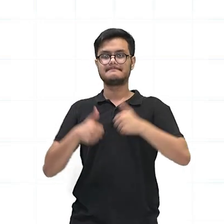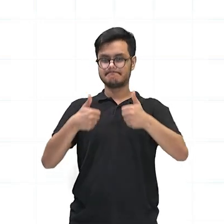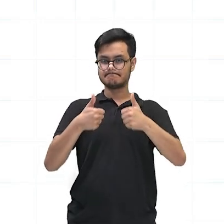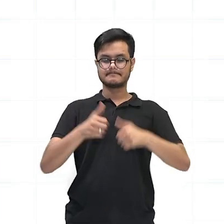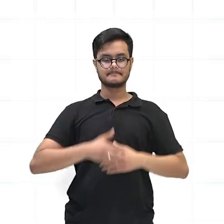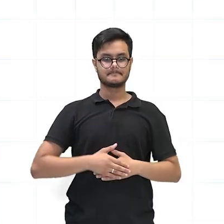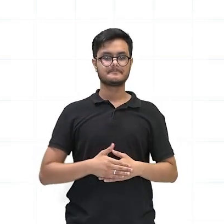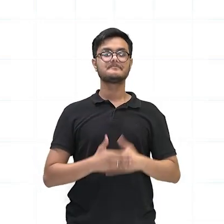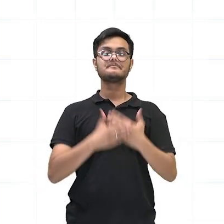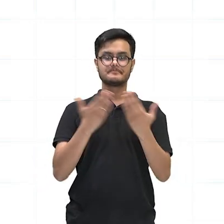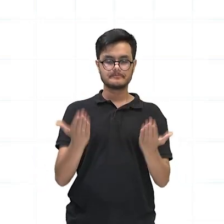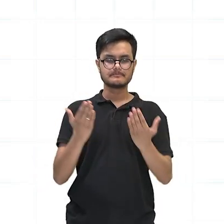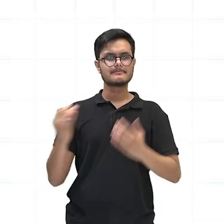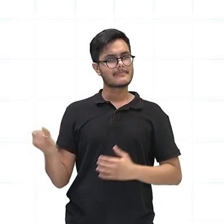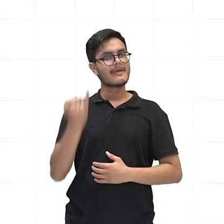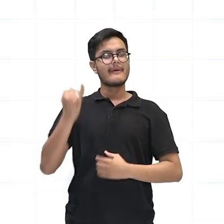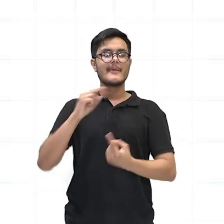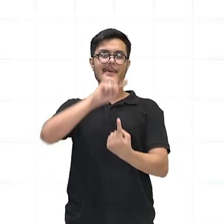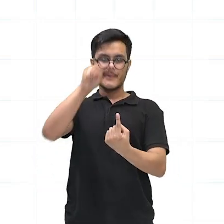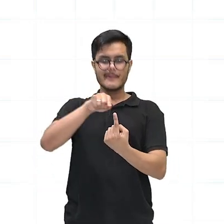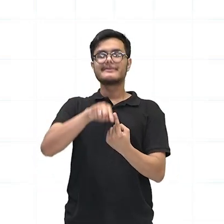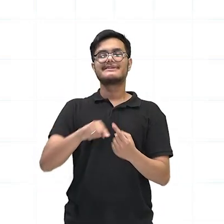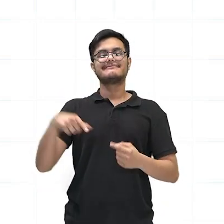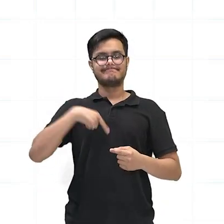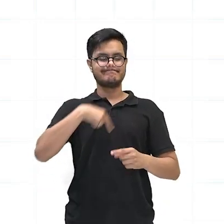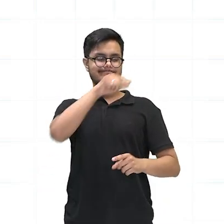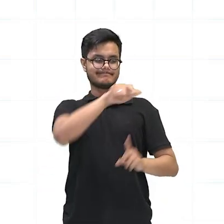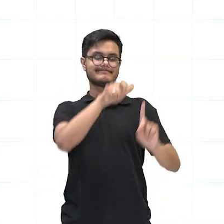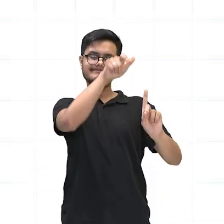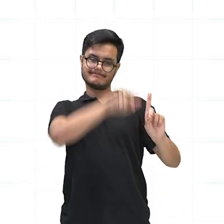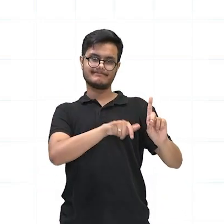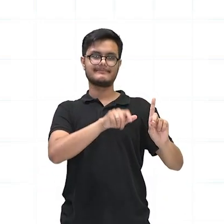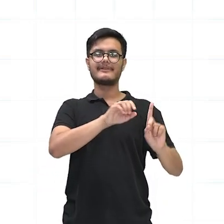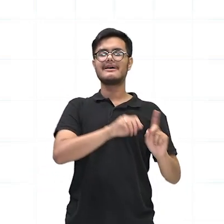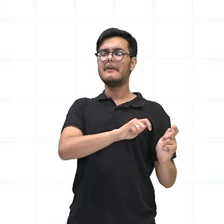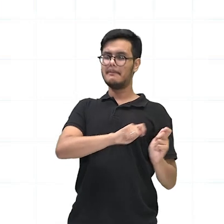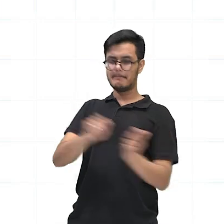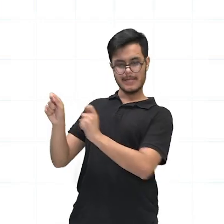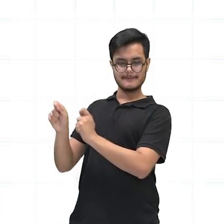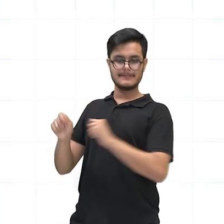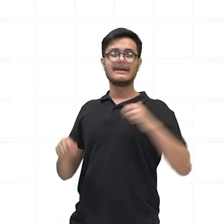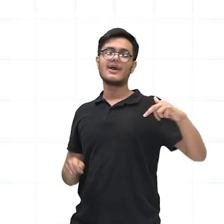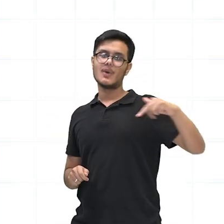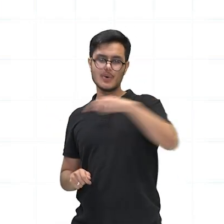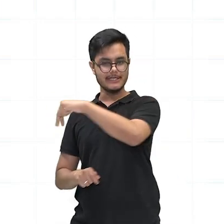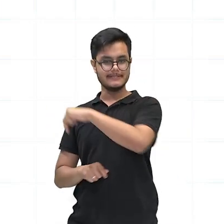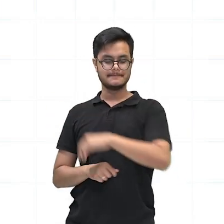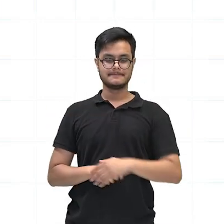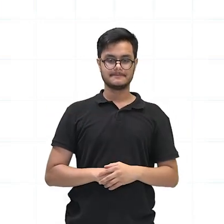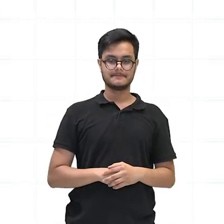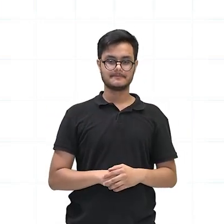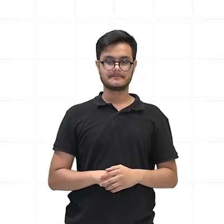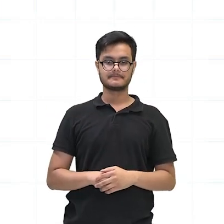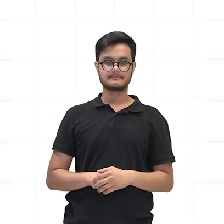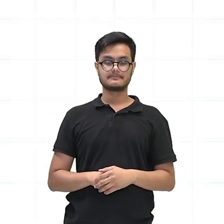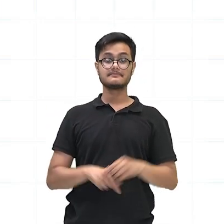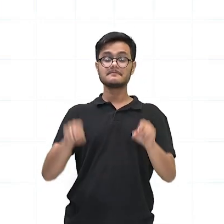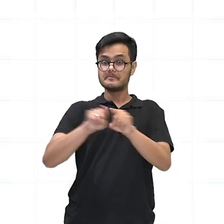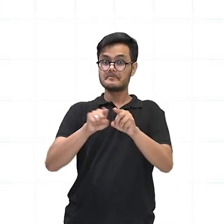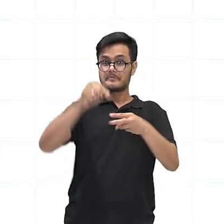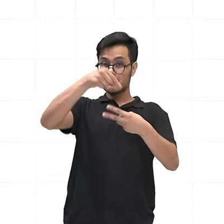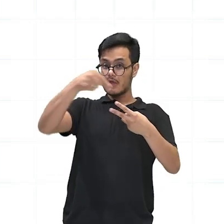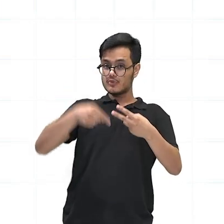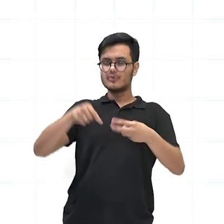tá? Então a intenção, o objetivo dele é marcar esses runs, que são as corridas, tá? Além dessas duas funções